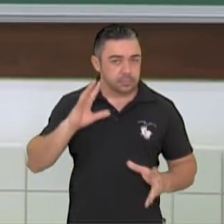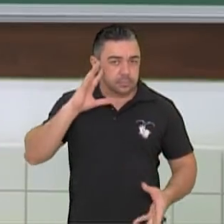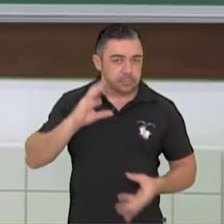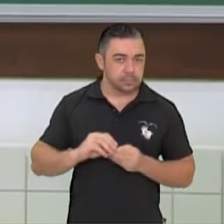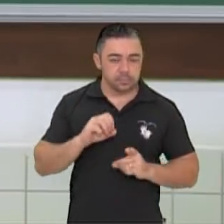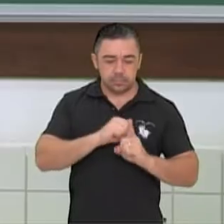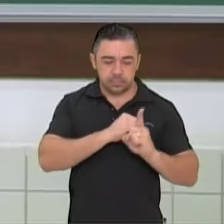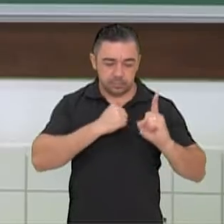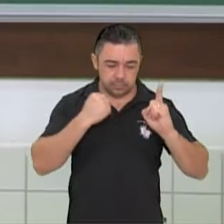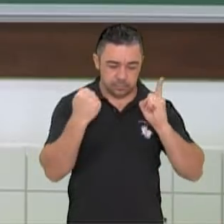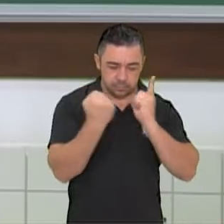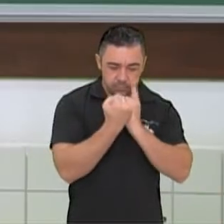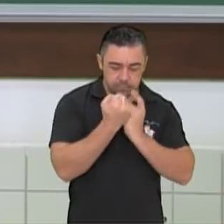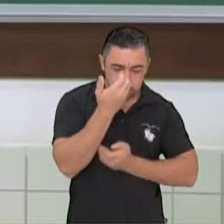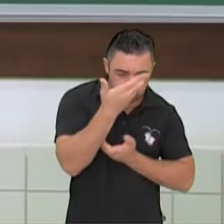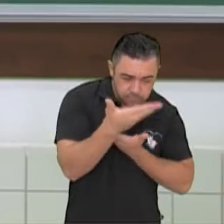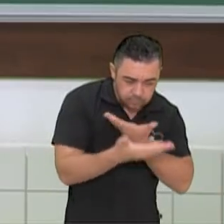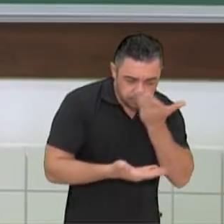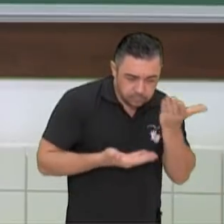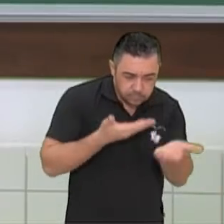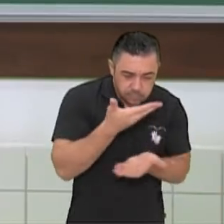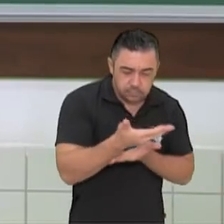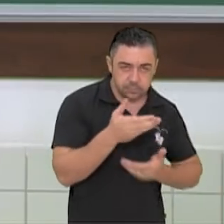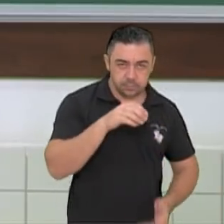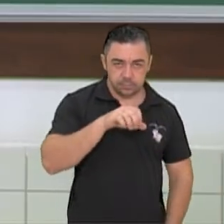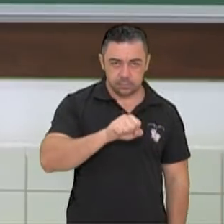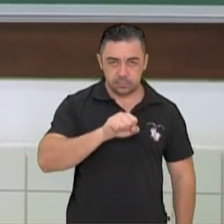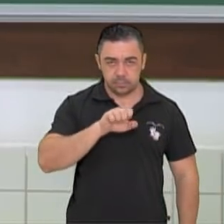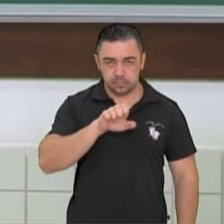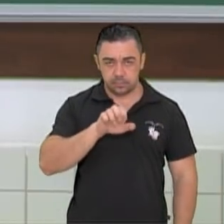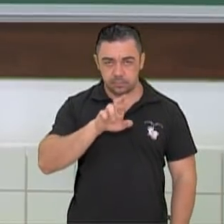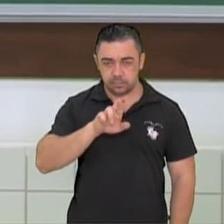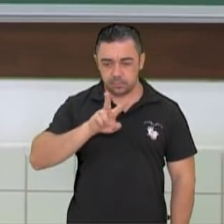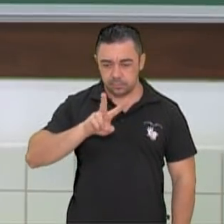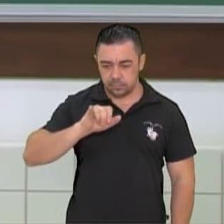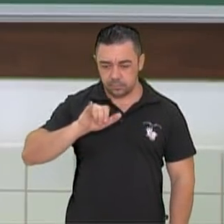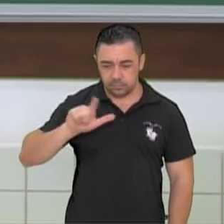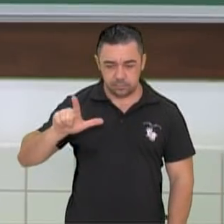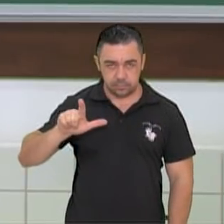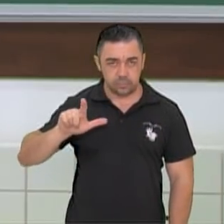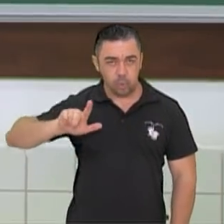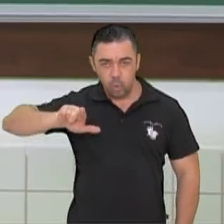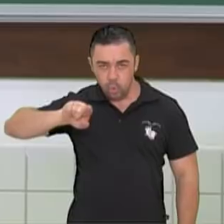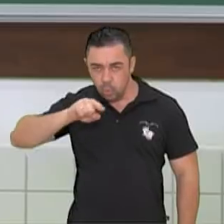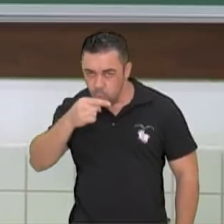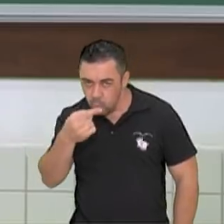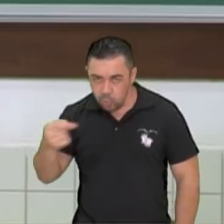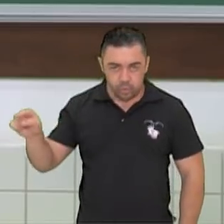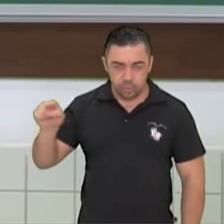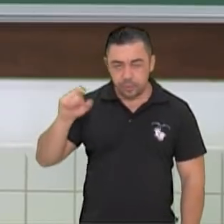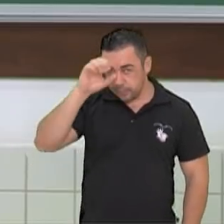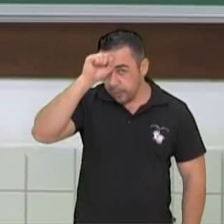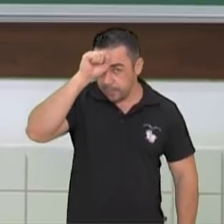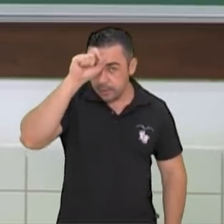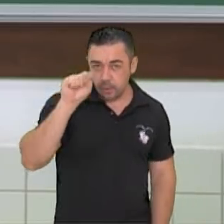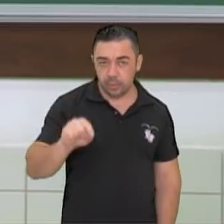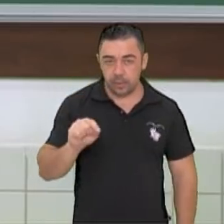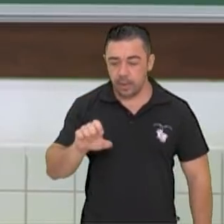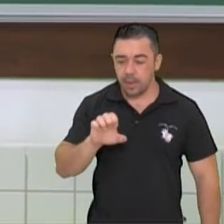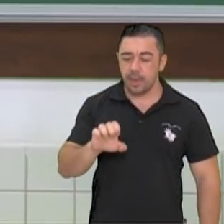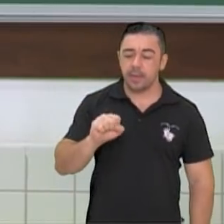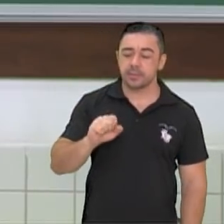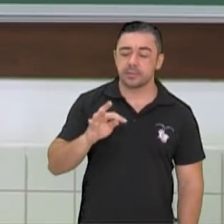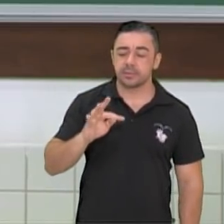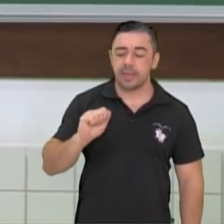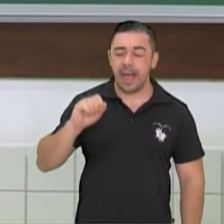sociedade servil, né? O último estamento, é uma palavrinha nova que vocês vão aprender nessa aula comigo, que é essa palavra